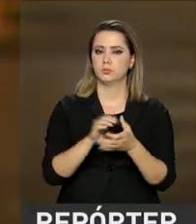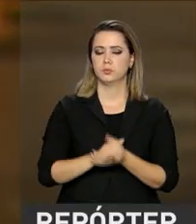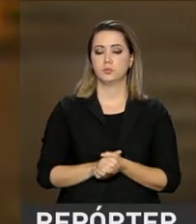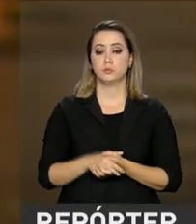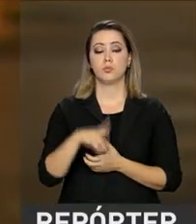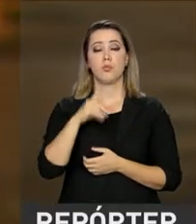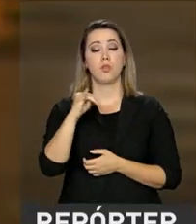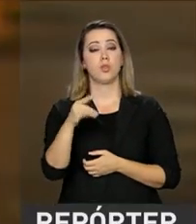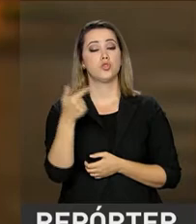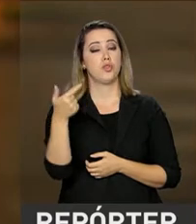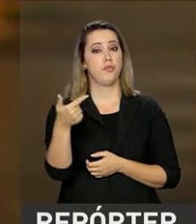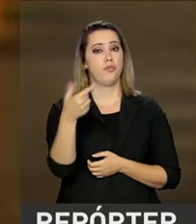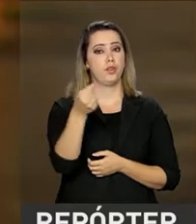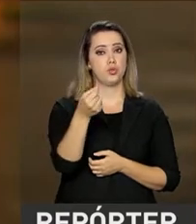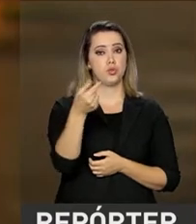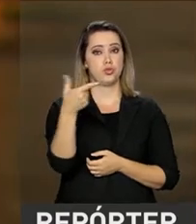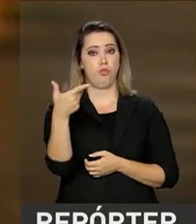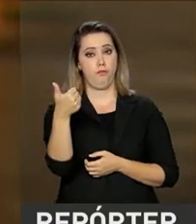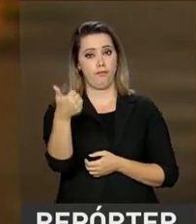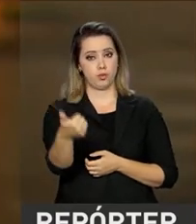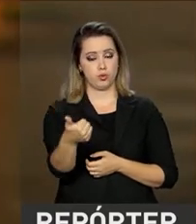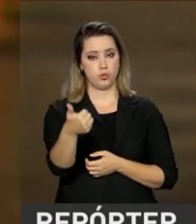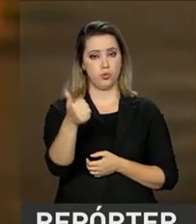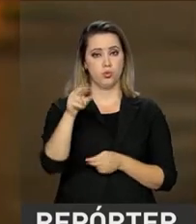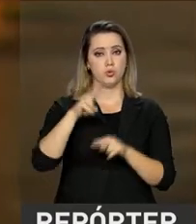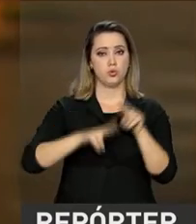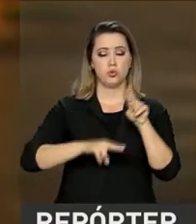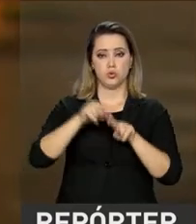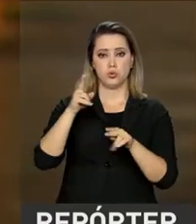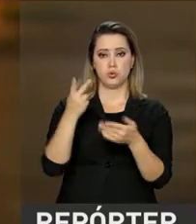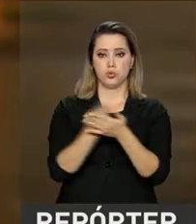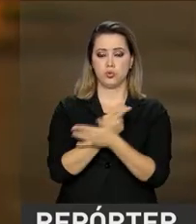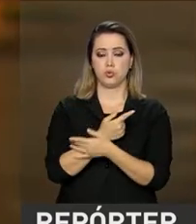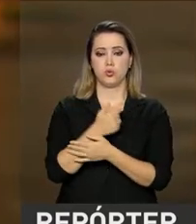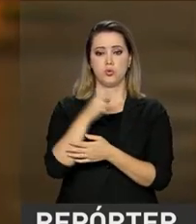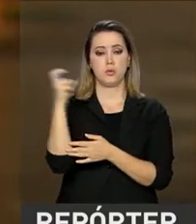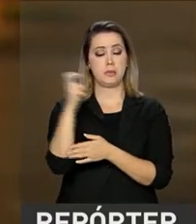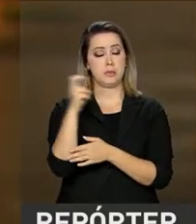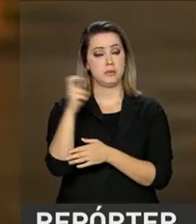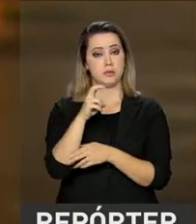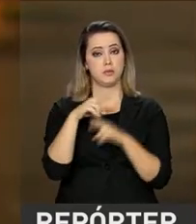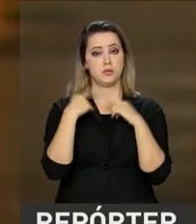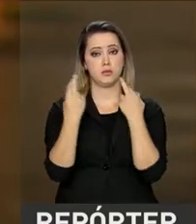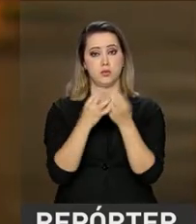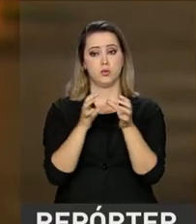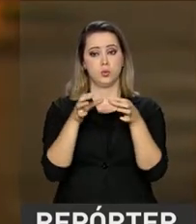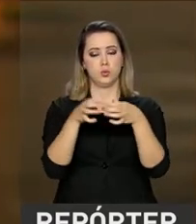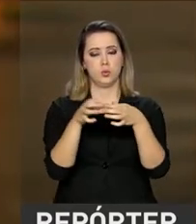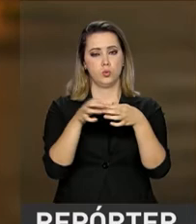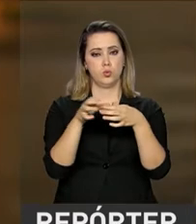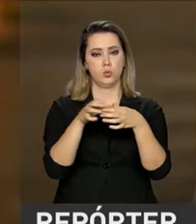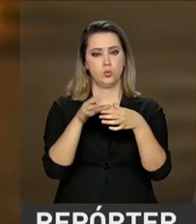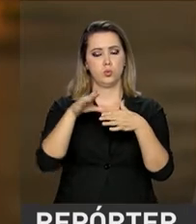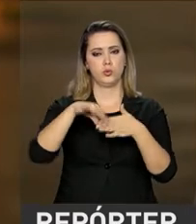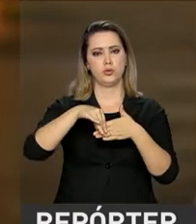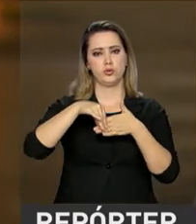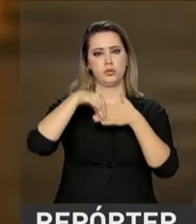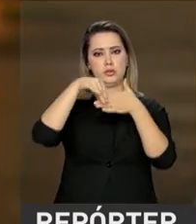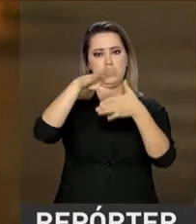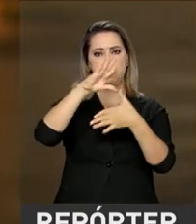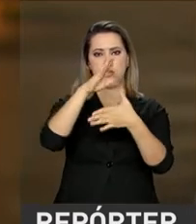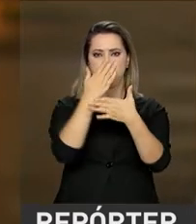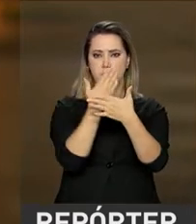dias 20 e 21 de julho ocorre mendonça na argentina a 50ª reunião de cúpula de chefes de estado do mercosul